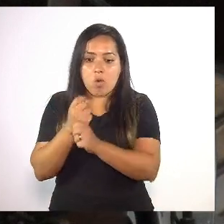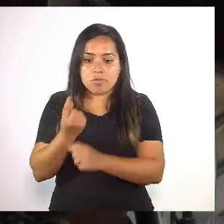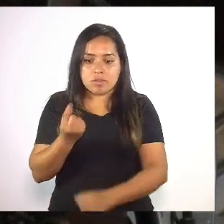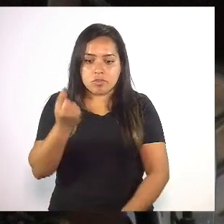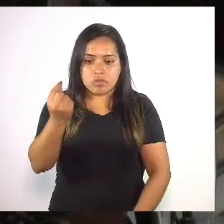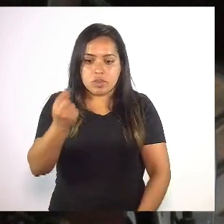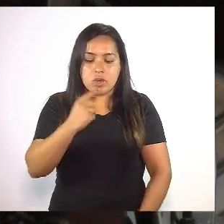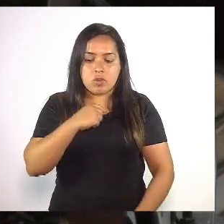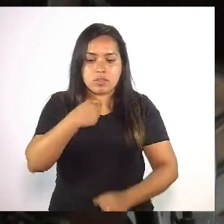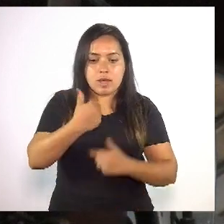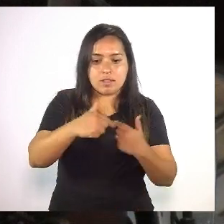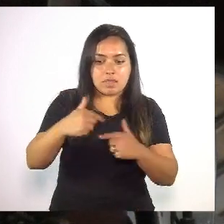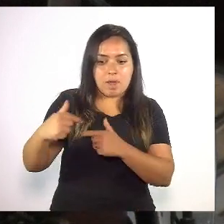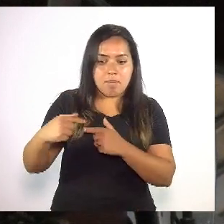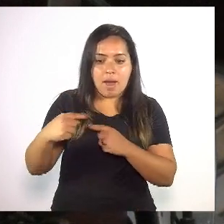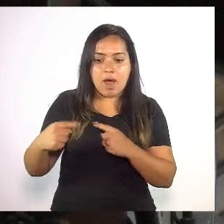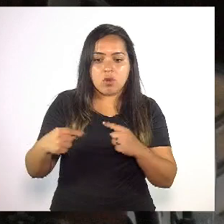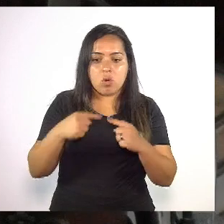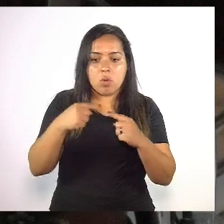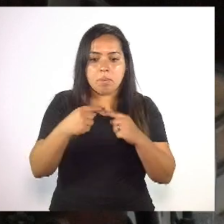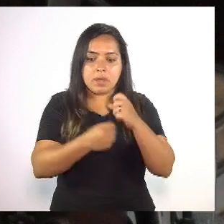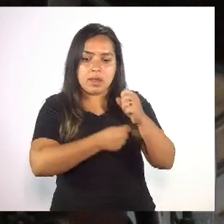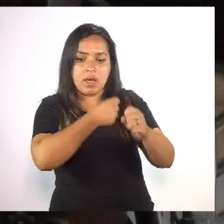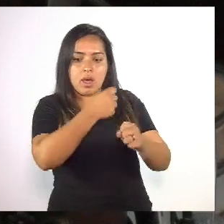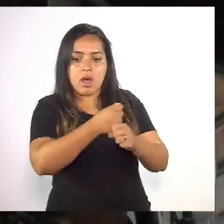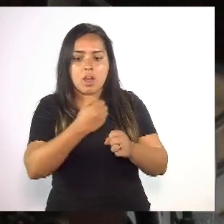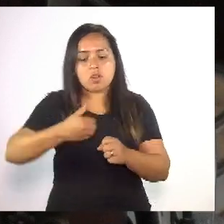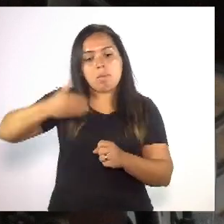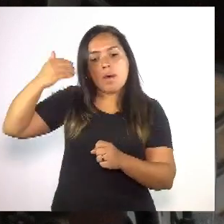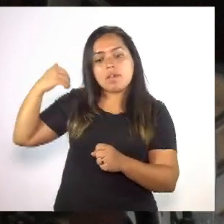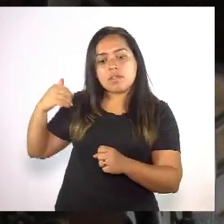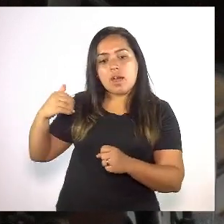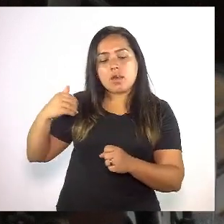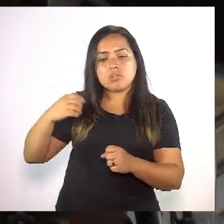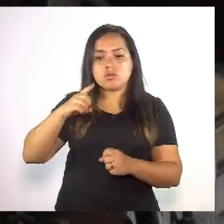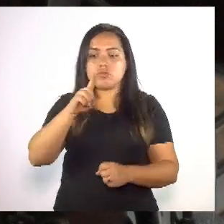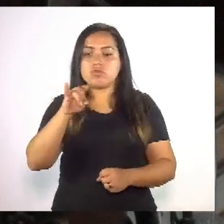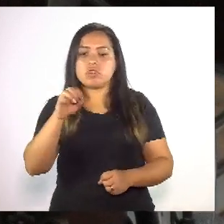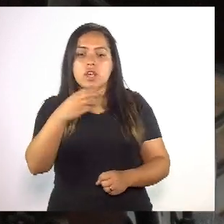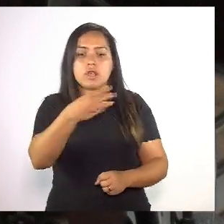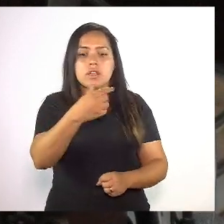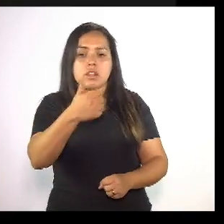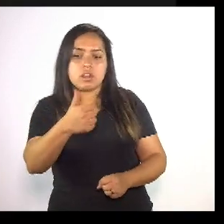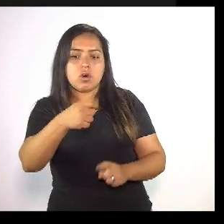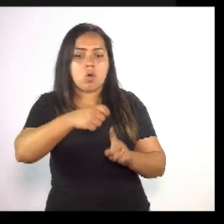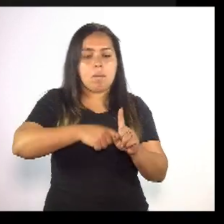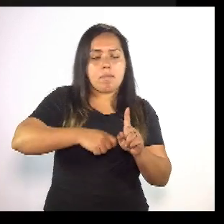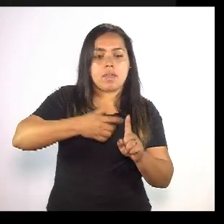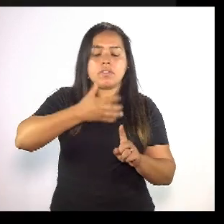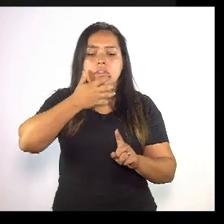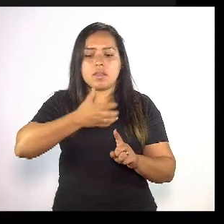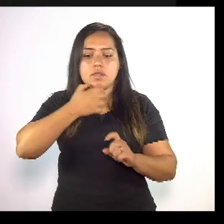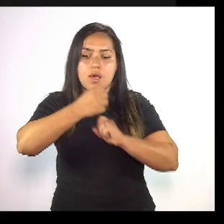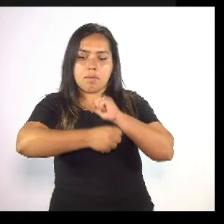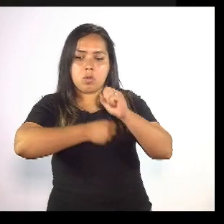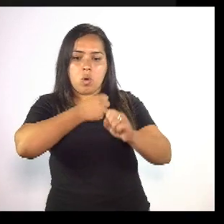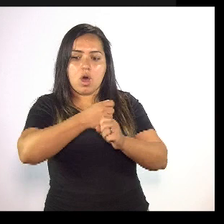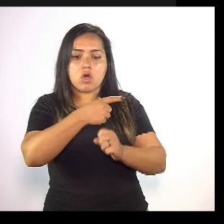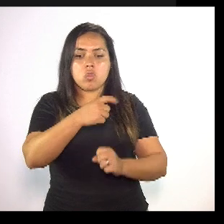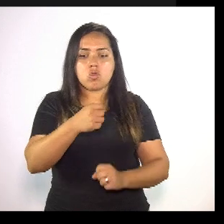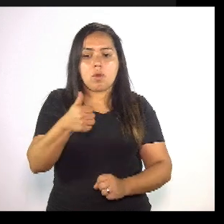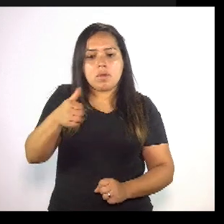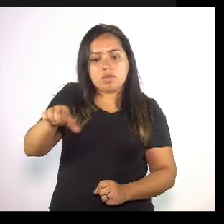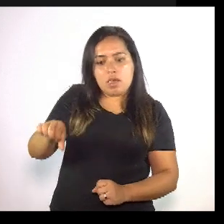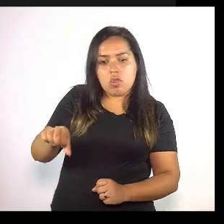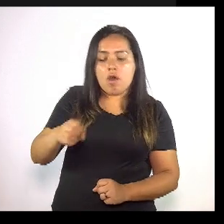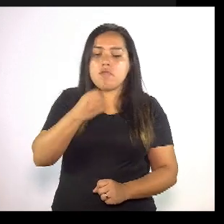de 31 de dezembro de 2019. Com a palavra, o senhor Leonardo Lobo. Boa tarde, senhores